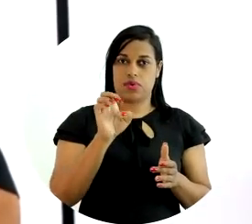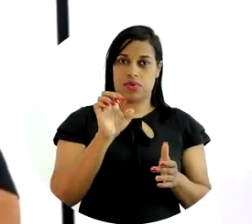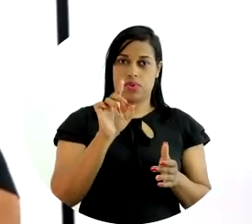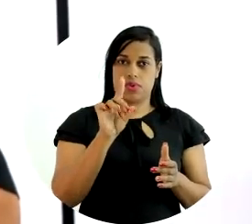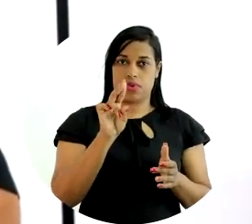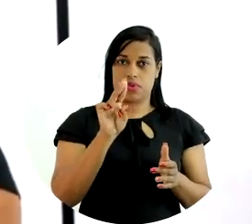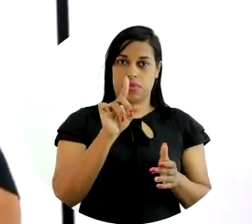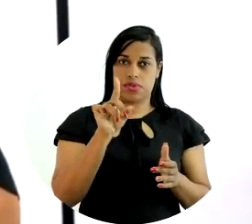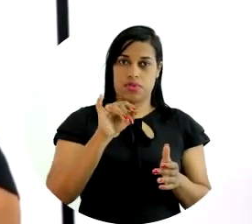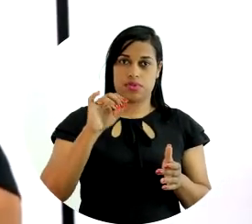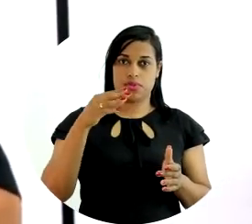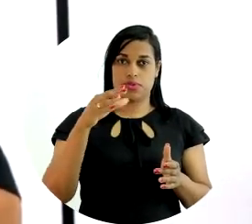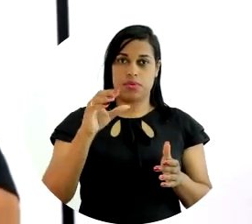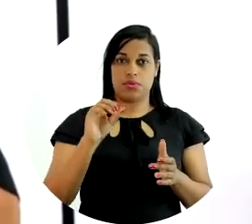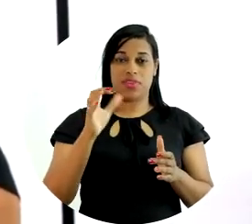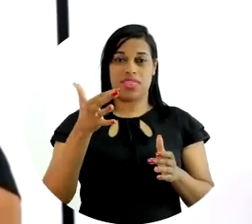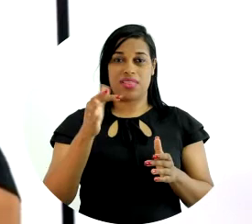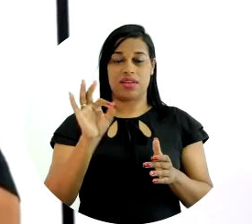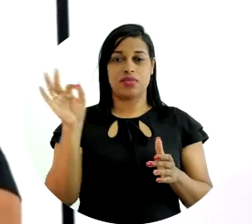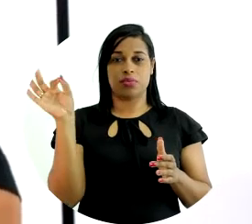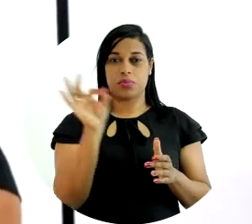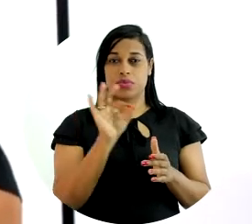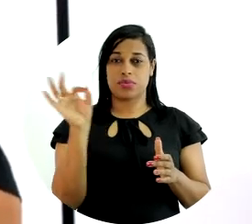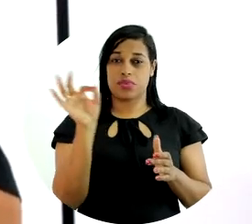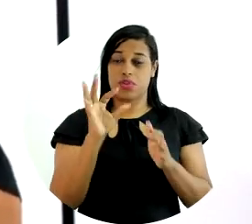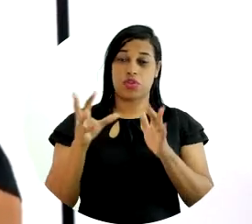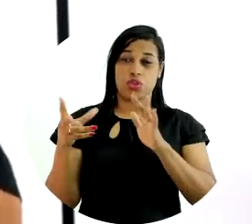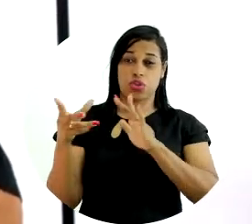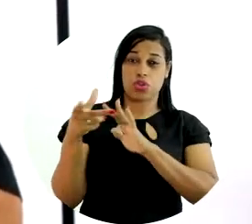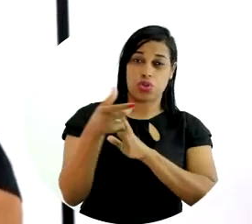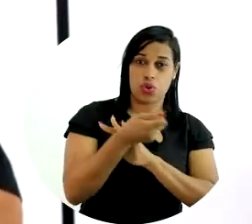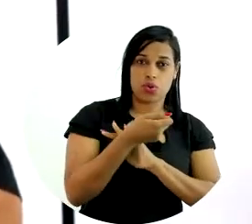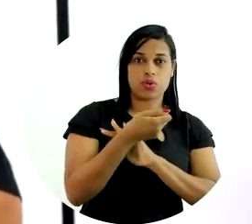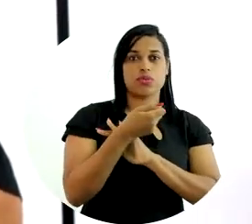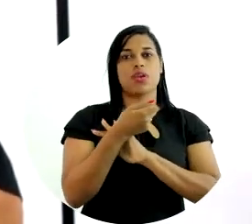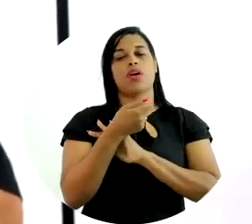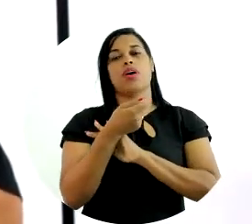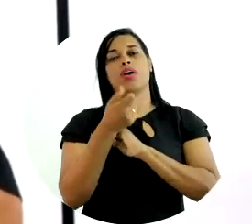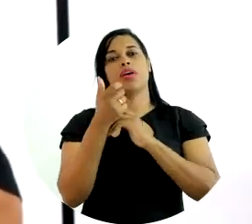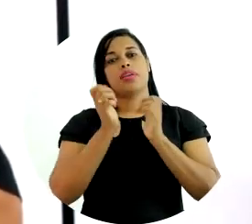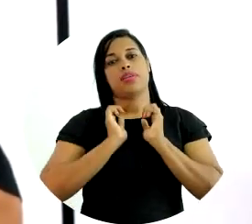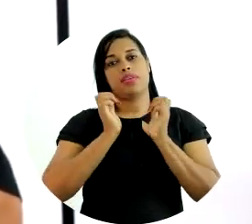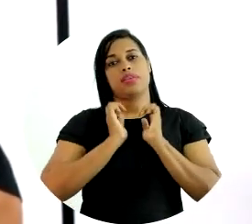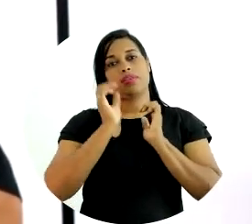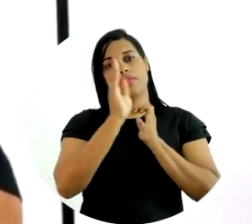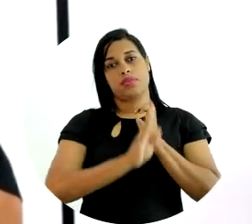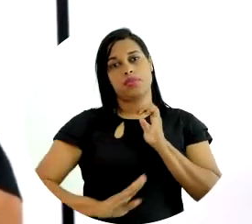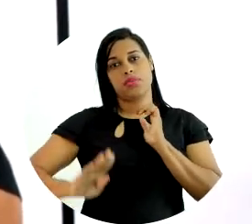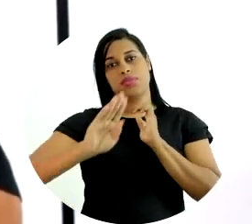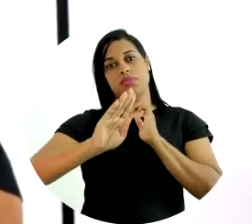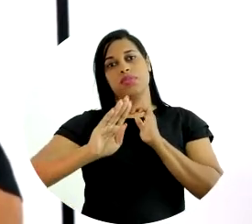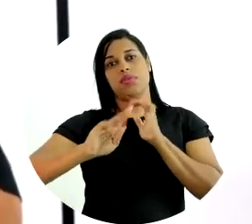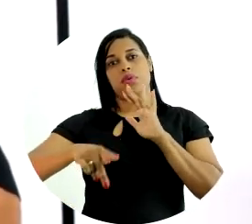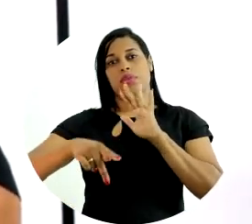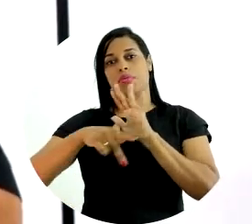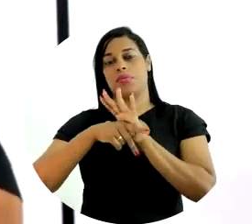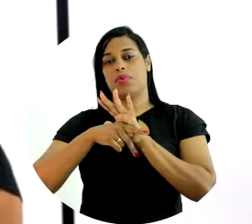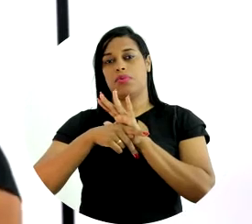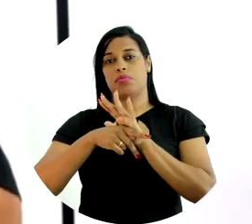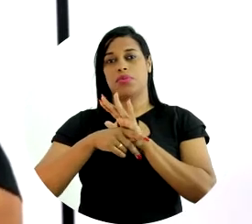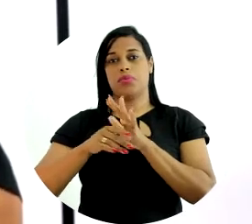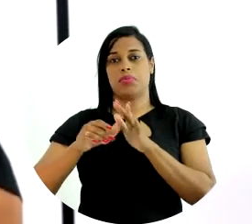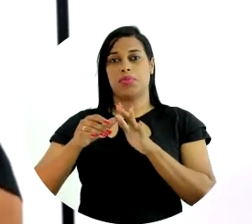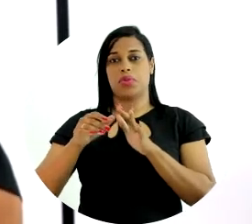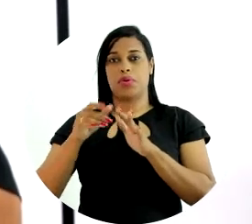que era chamado de rede do motor gera 10 por cento de toda a riqueza no brasil era destinada à coroa portuguesa e desse impulso